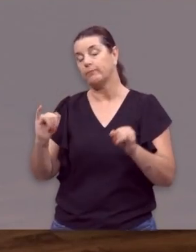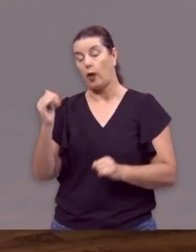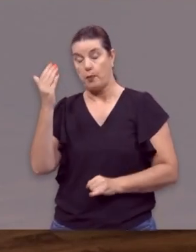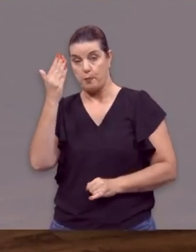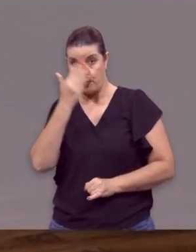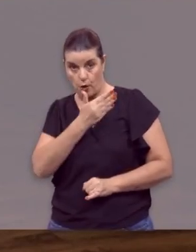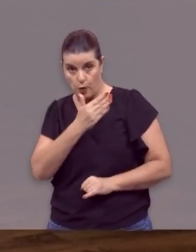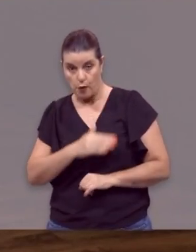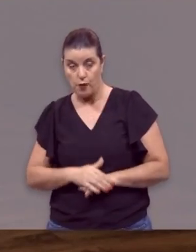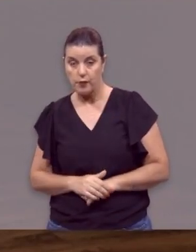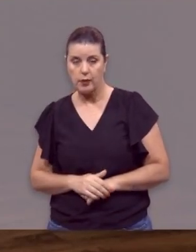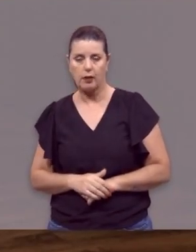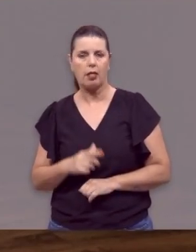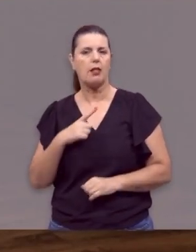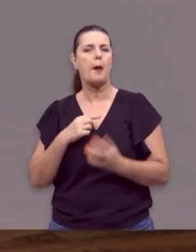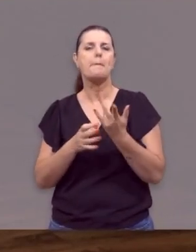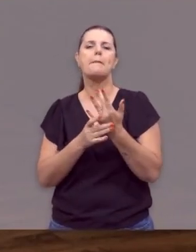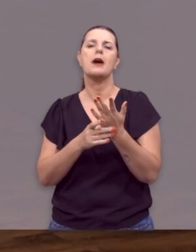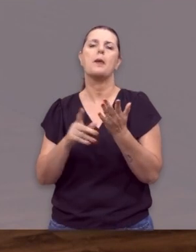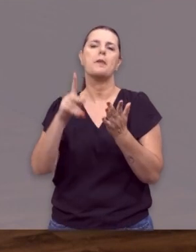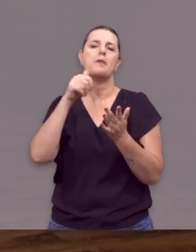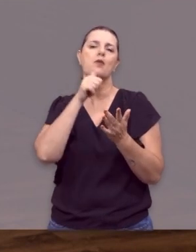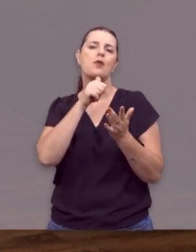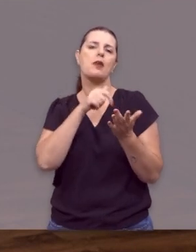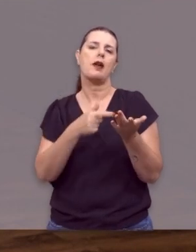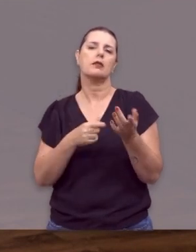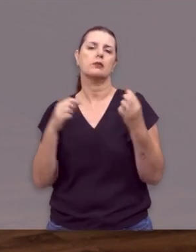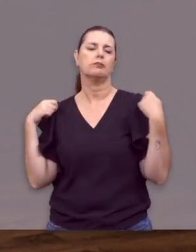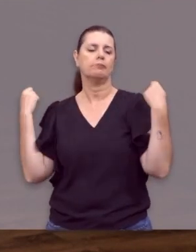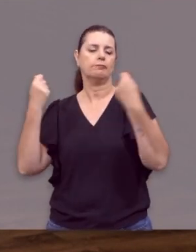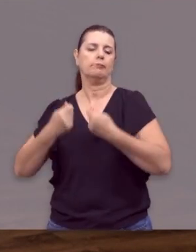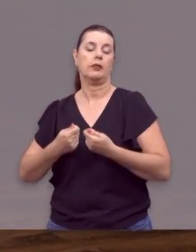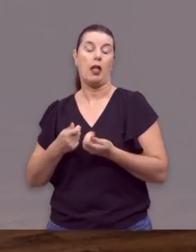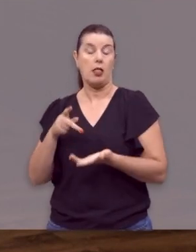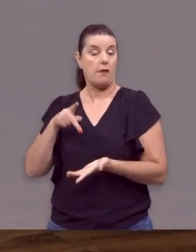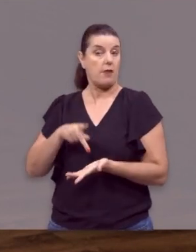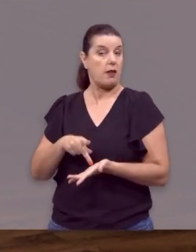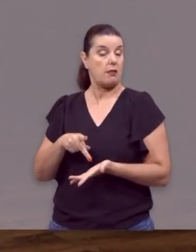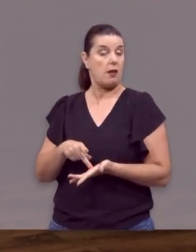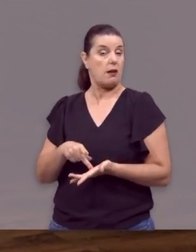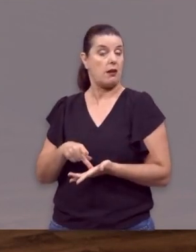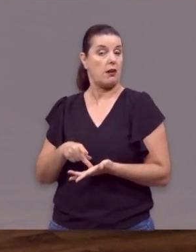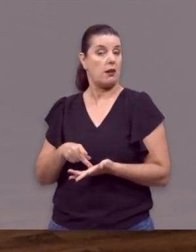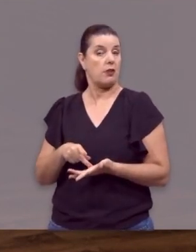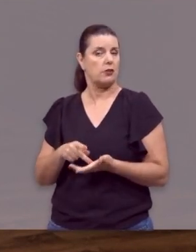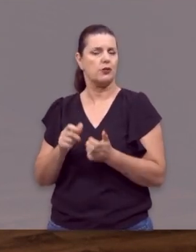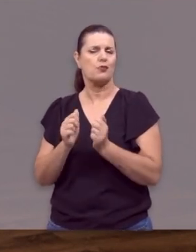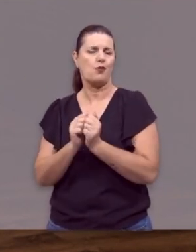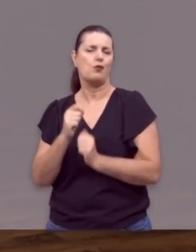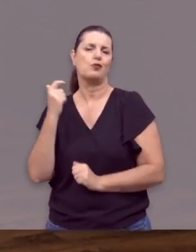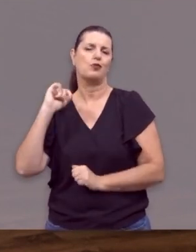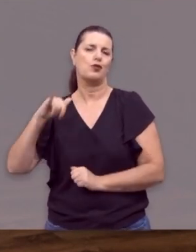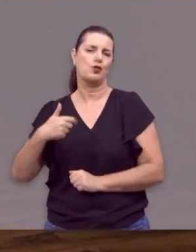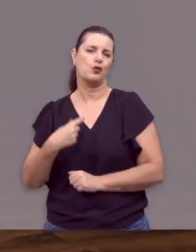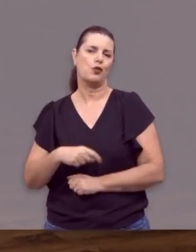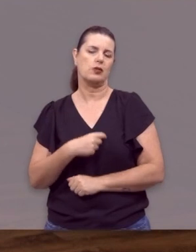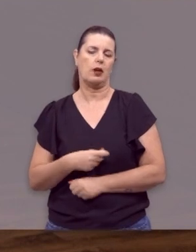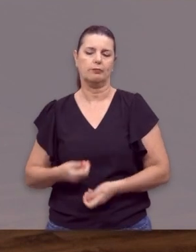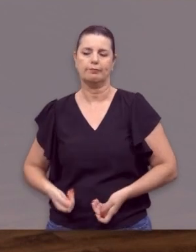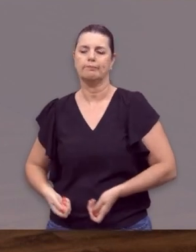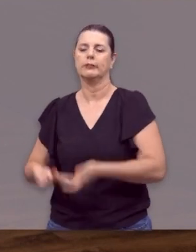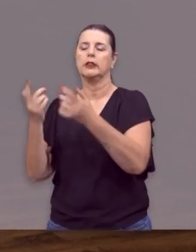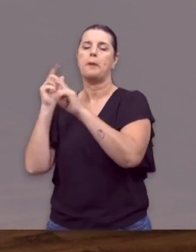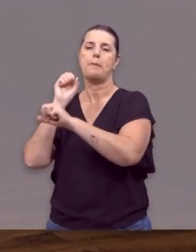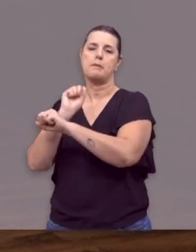provas estavam nas mãos dela, a túnica de José. Mas a verdade estava com José. José foi jogado